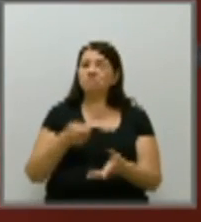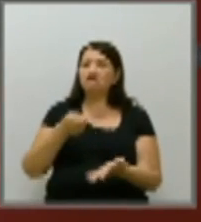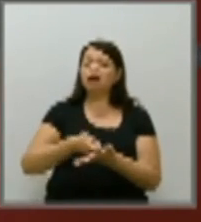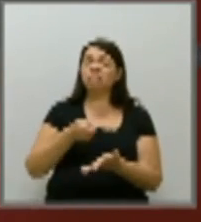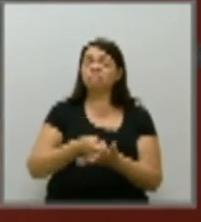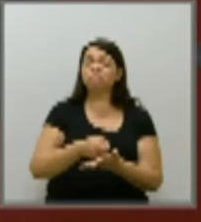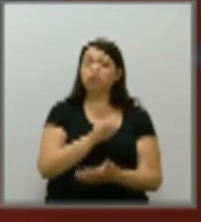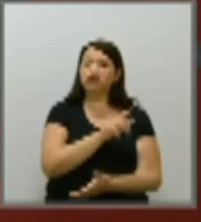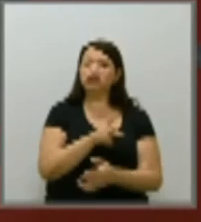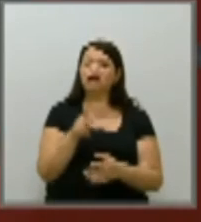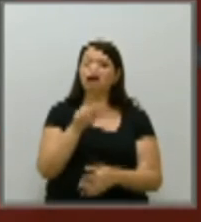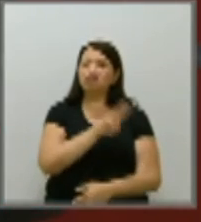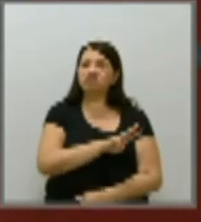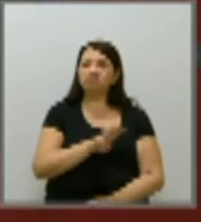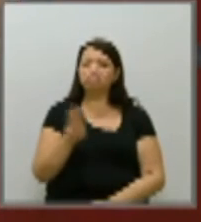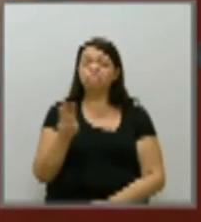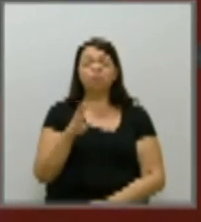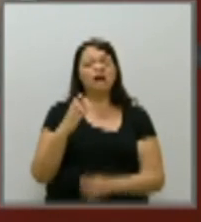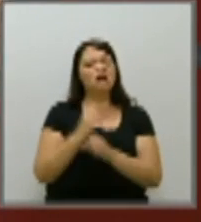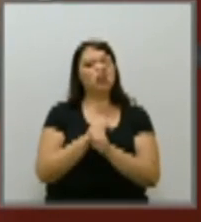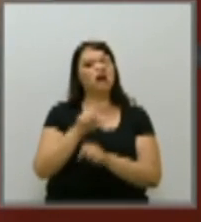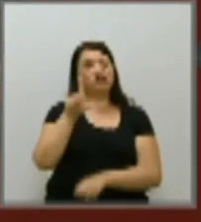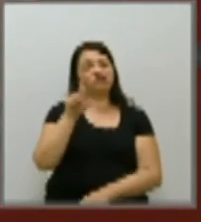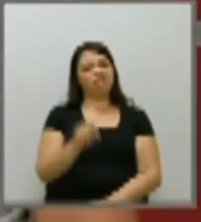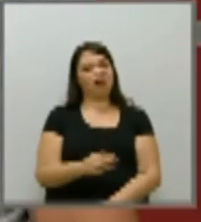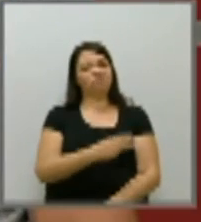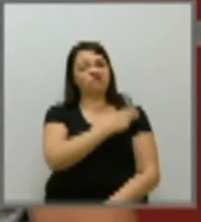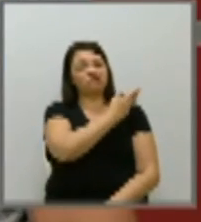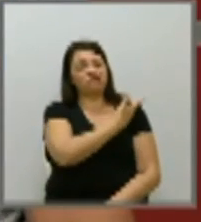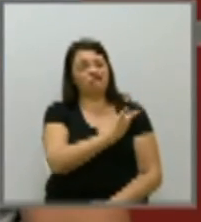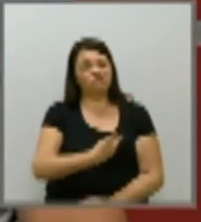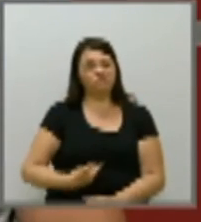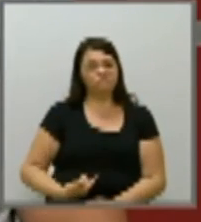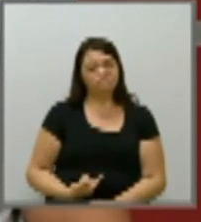Gravataí são nota 10 do Ministério Público Federal.